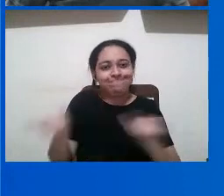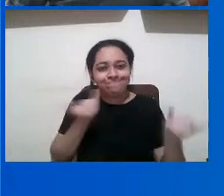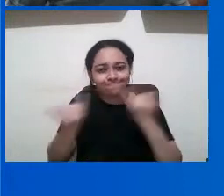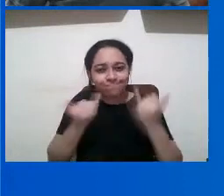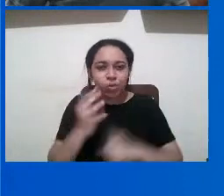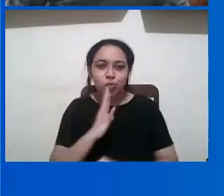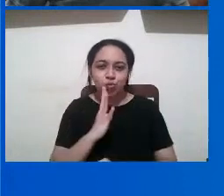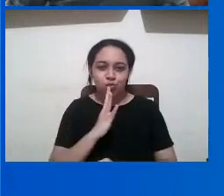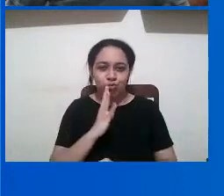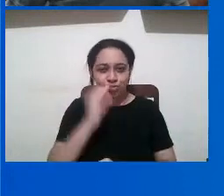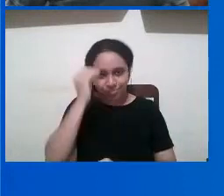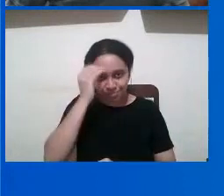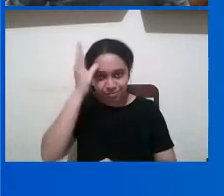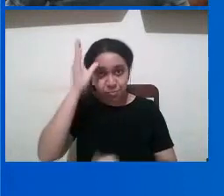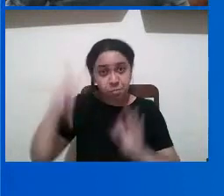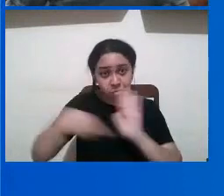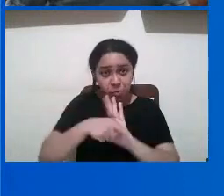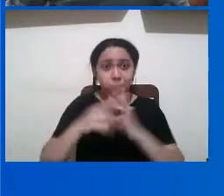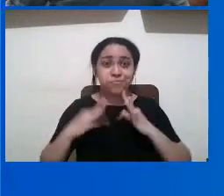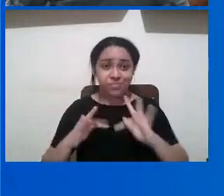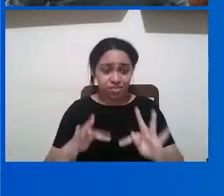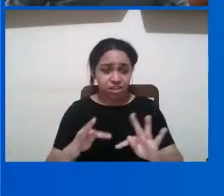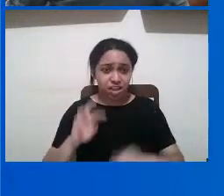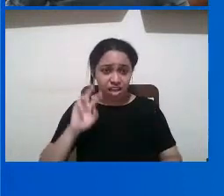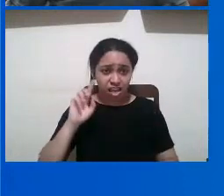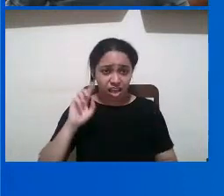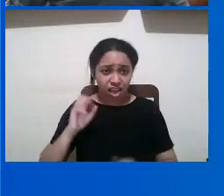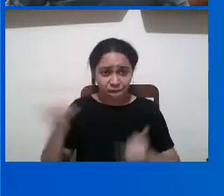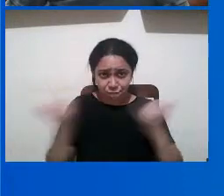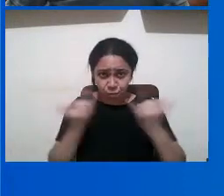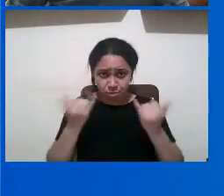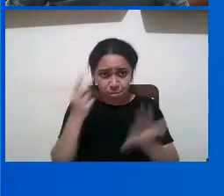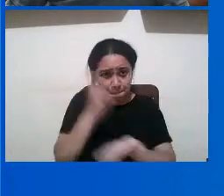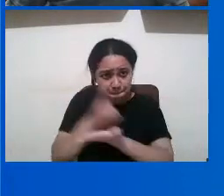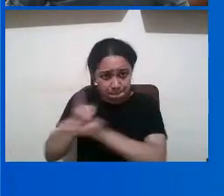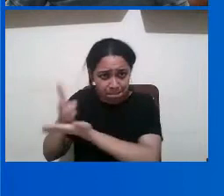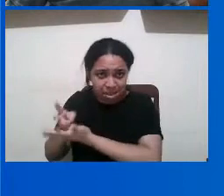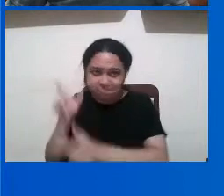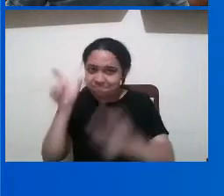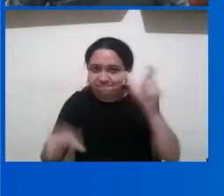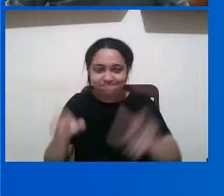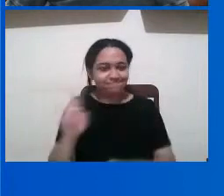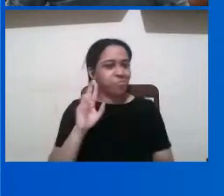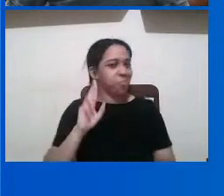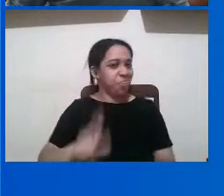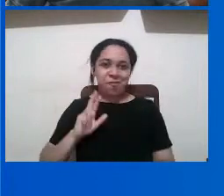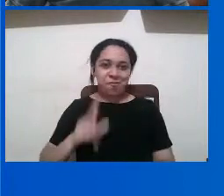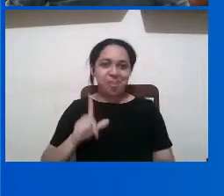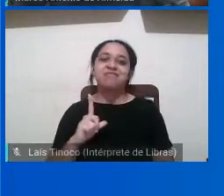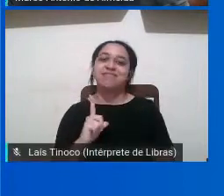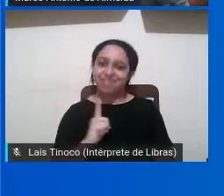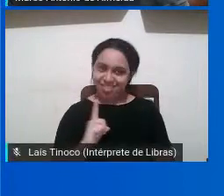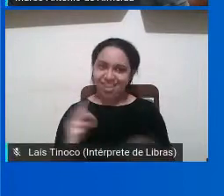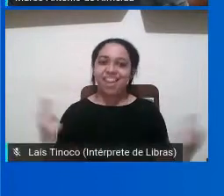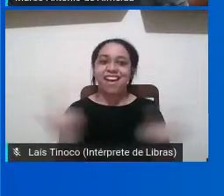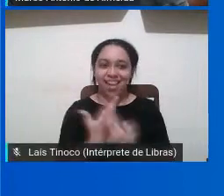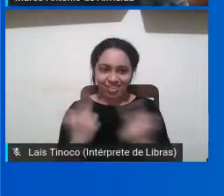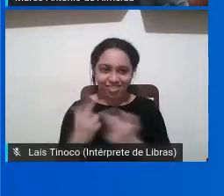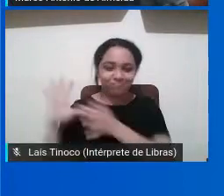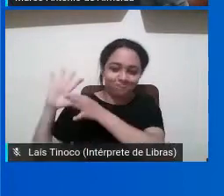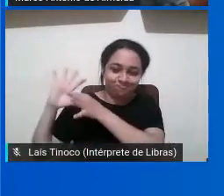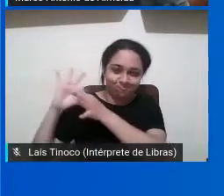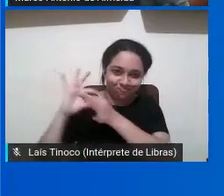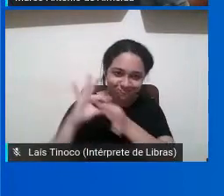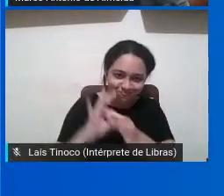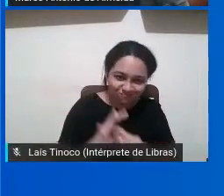um dado que é válido para todas as pessoas da mesma maneira então a toda uma relação contextual que